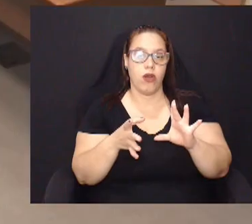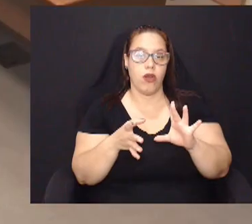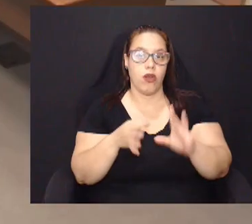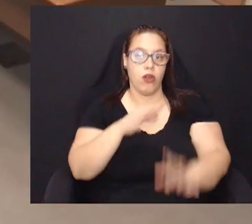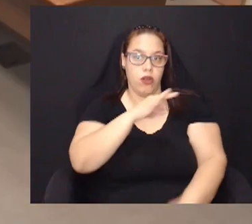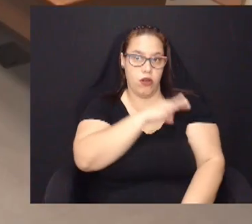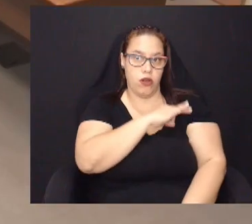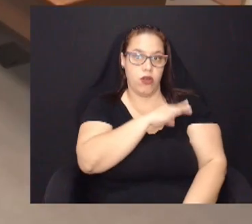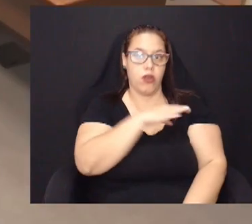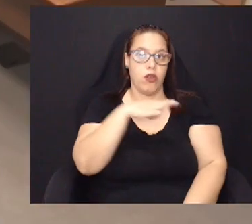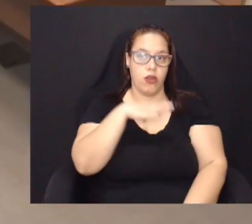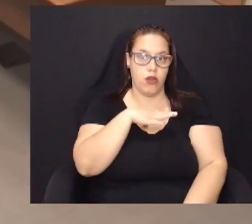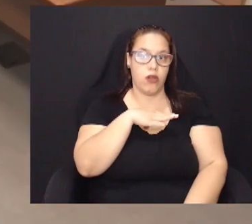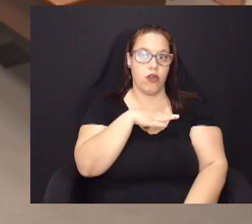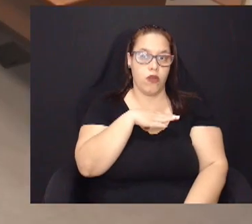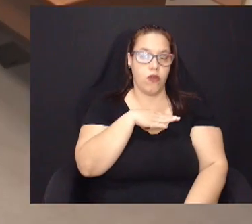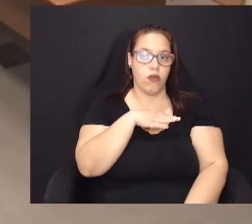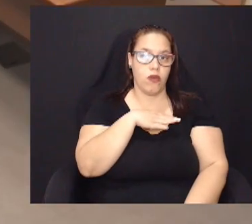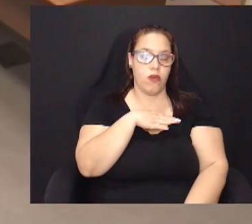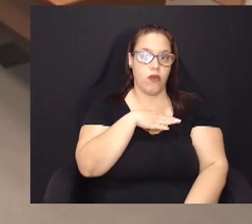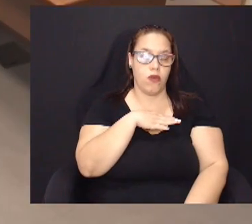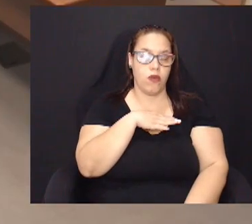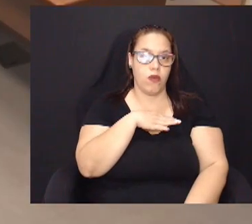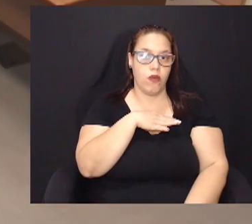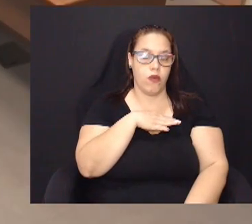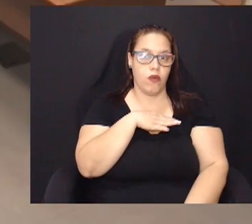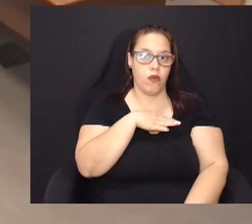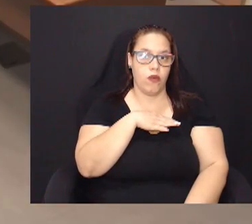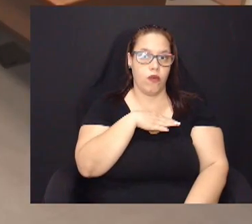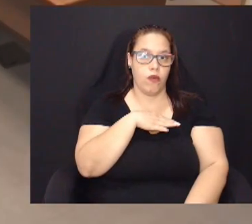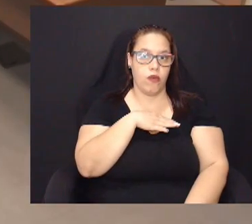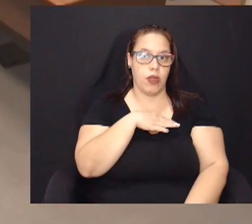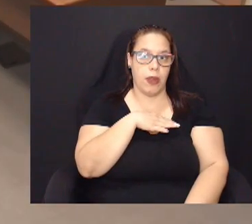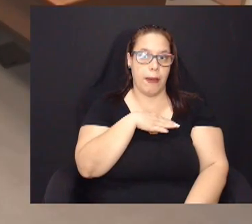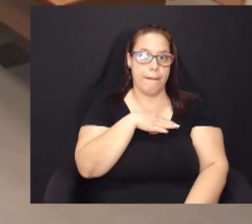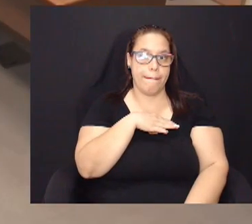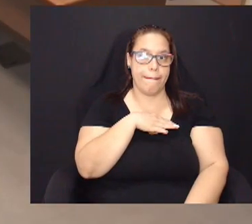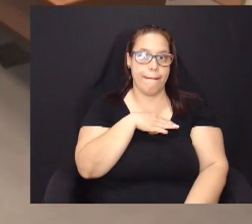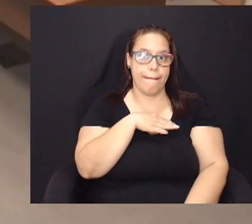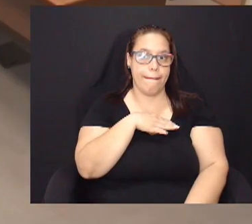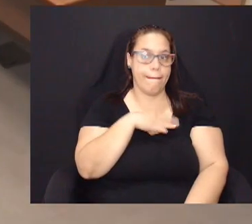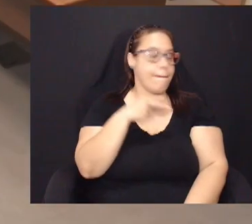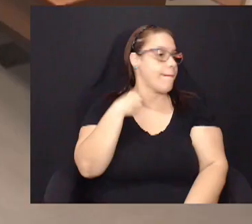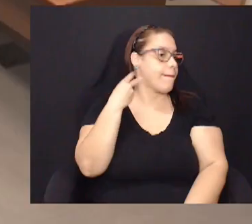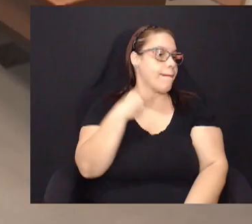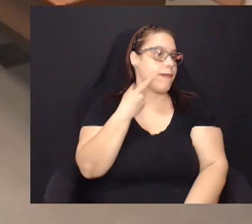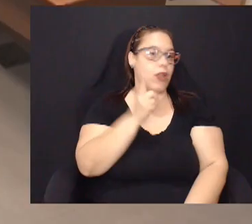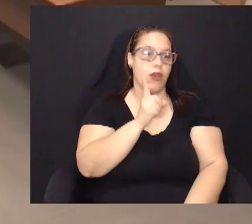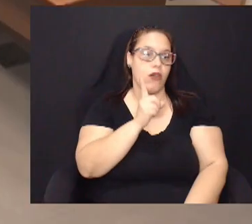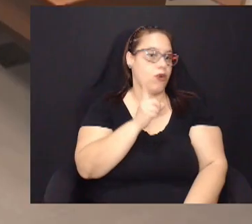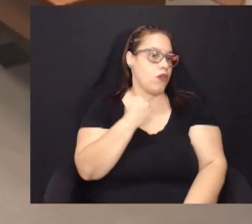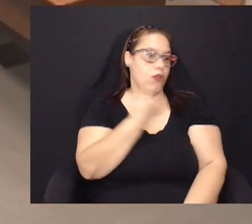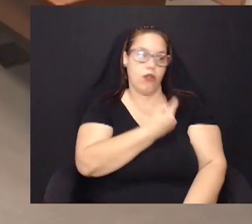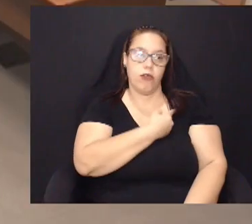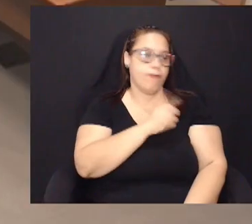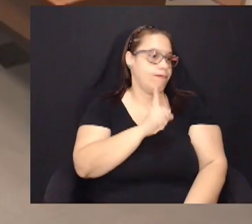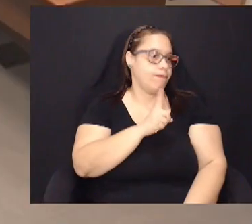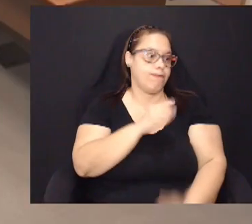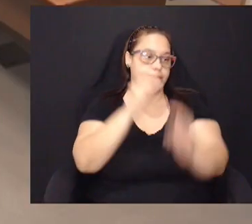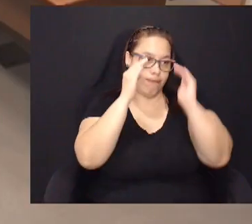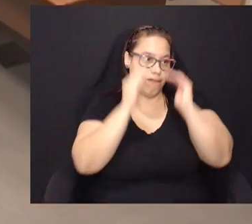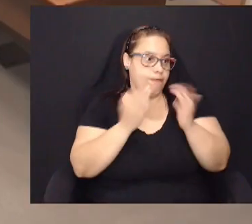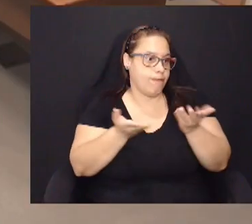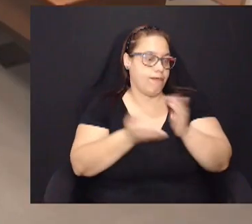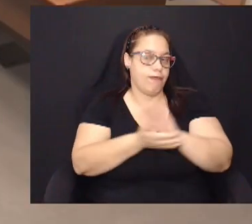acho que tem que retomar isso com a Guarda. Da segurança, né, da aferição. É com a Guarda, vereadora, não somos nós, não é na minha competência da minha pasta. Obrigado.